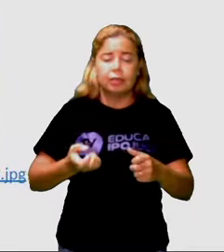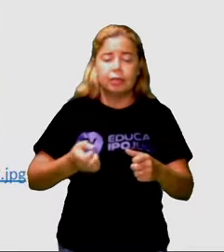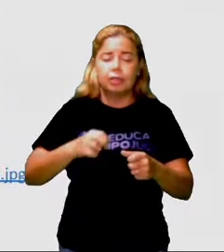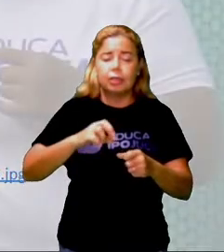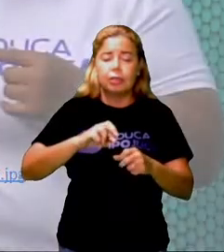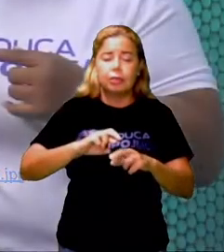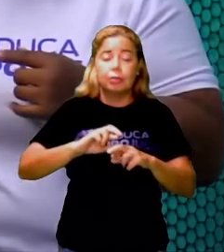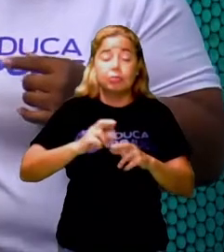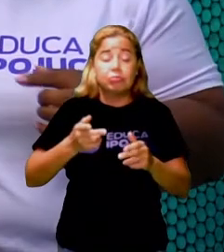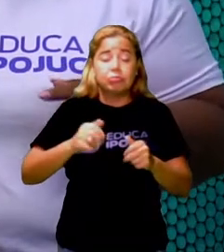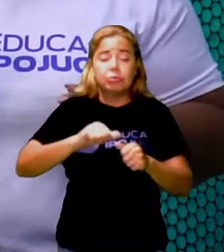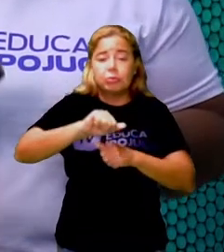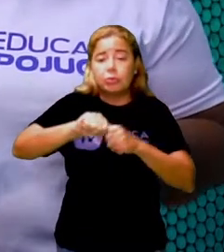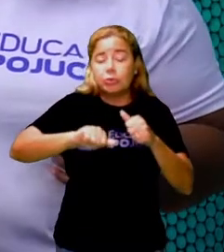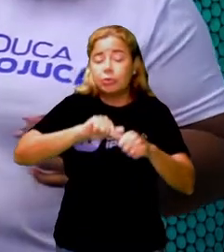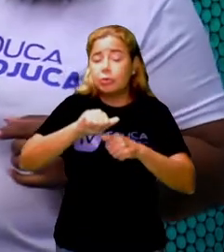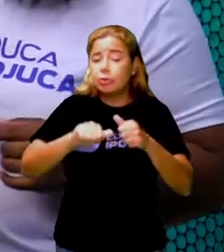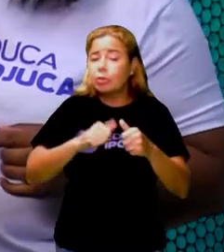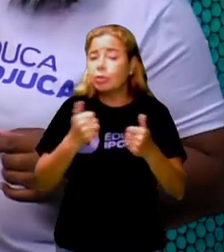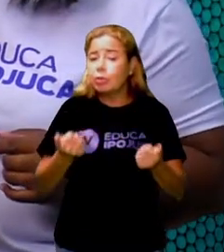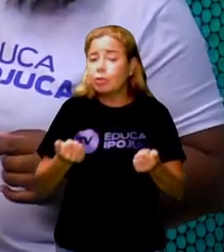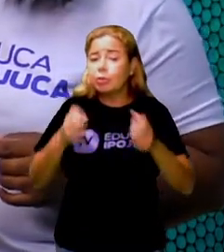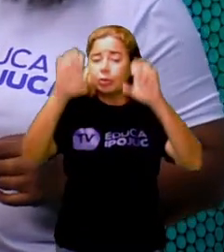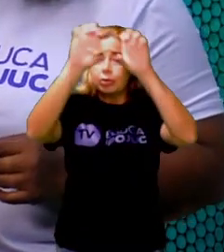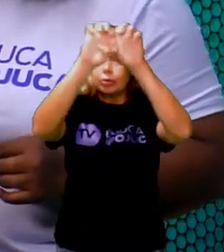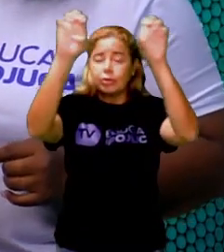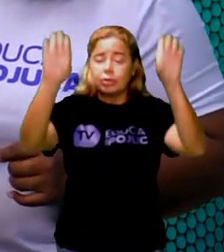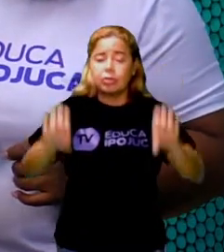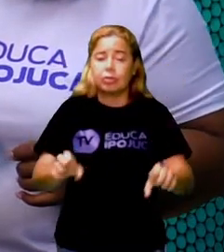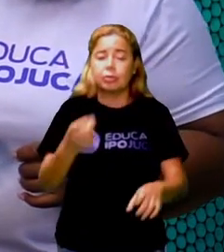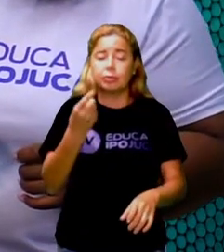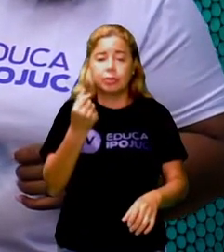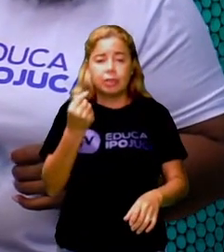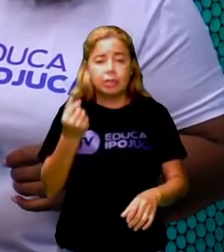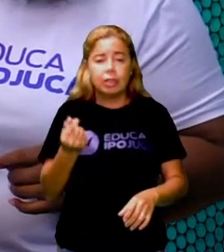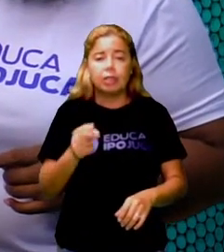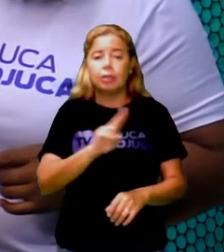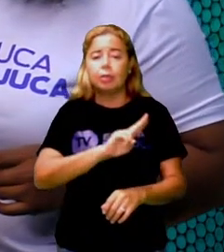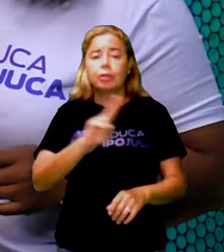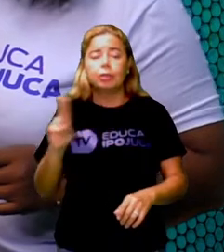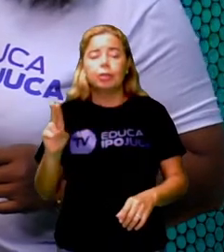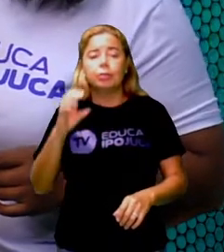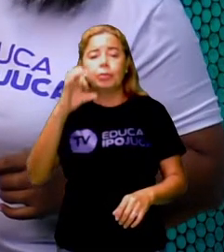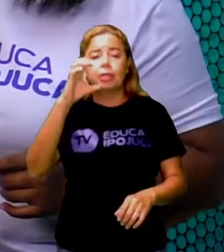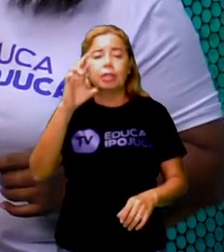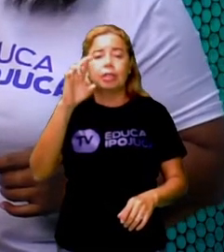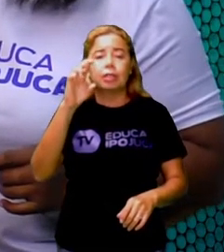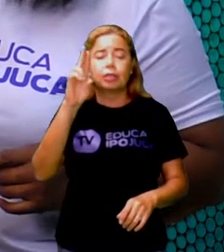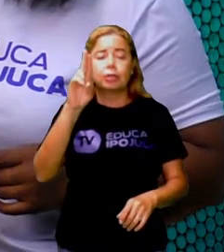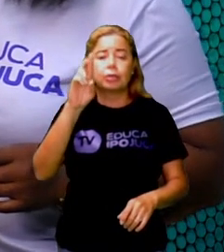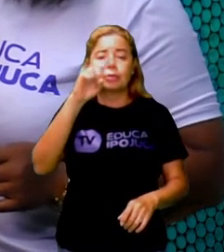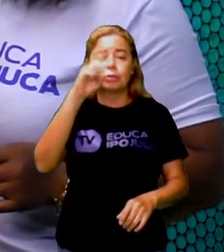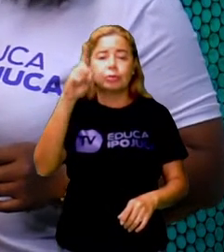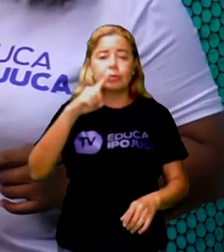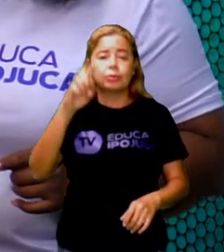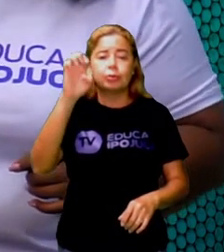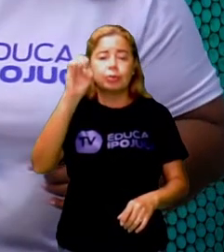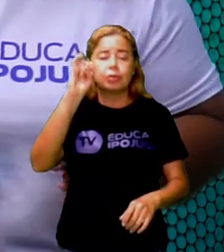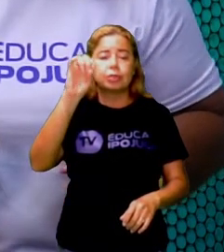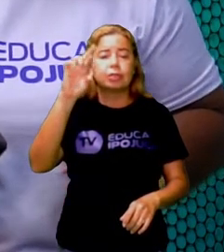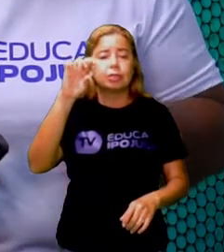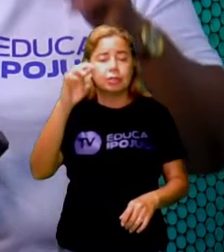como cruzeiro, que a gente vê, observa aí na nossa moeda, essa moeda do